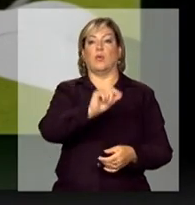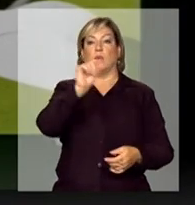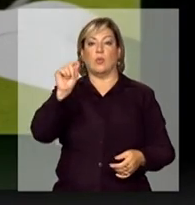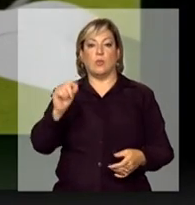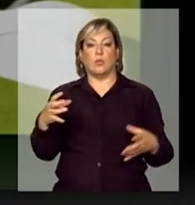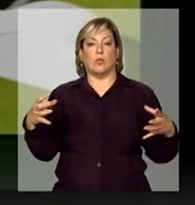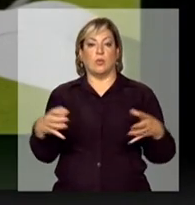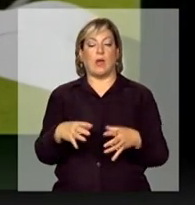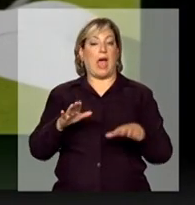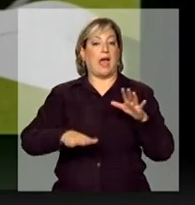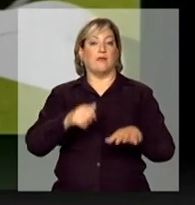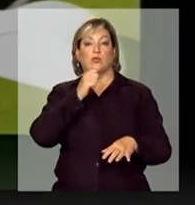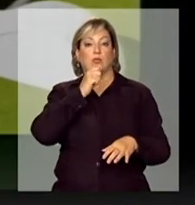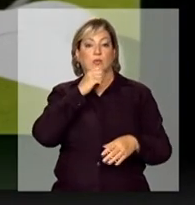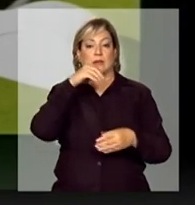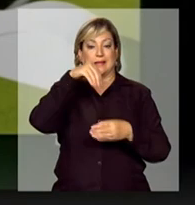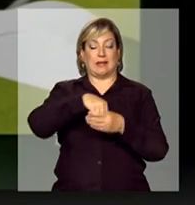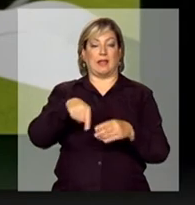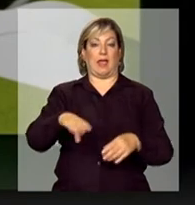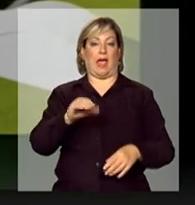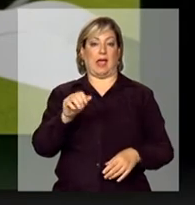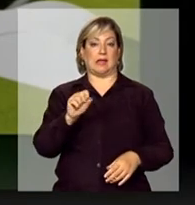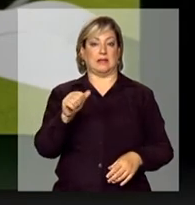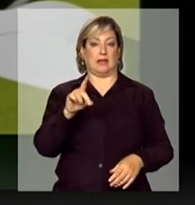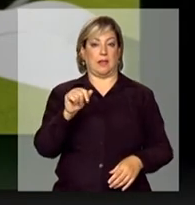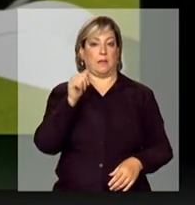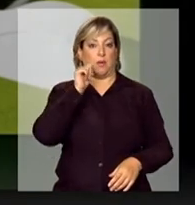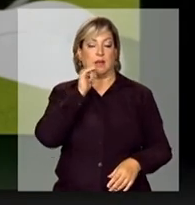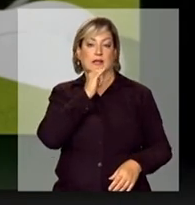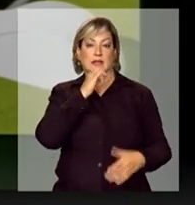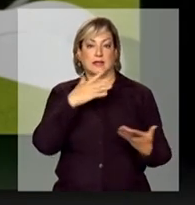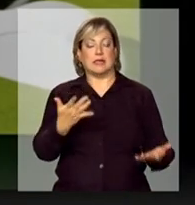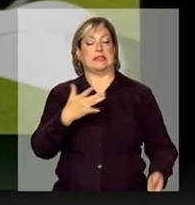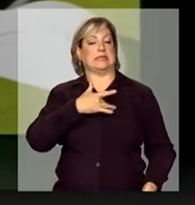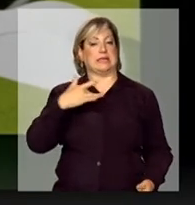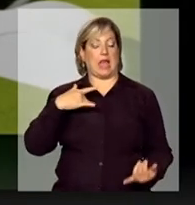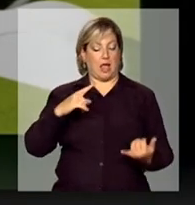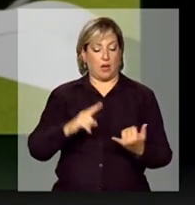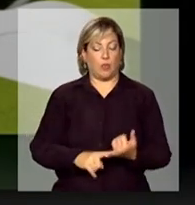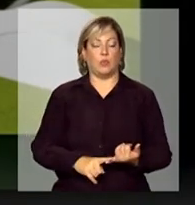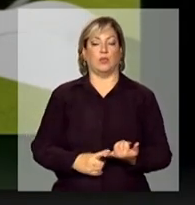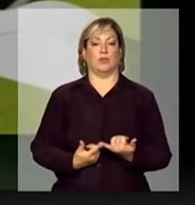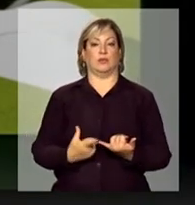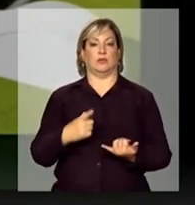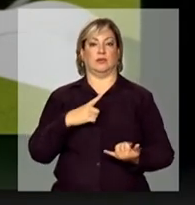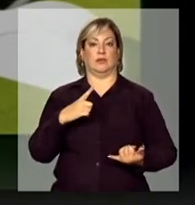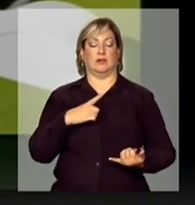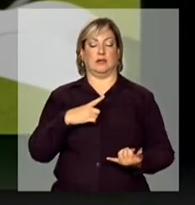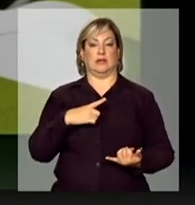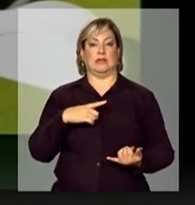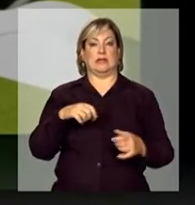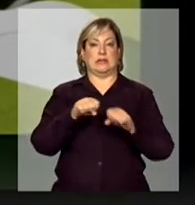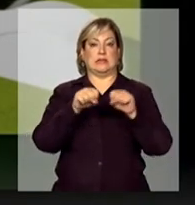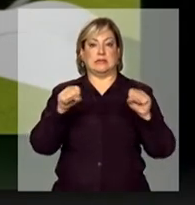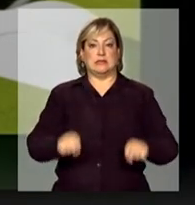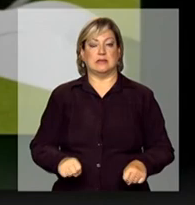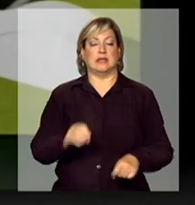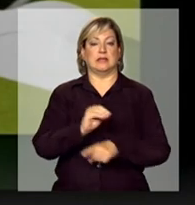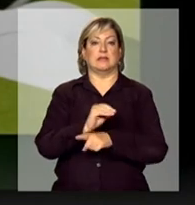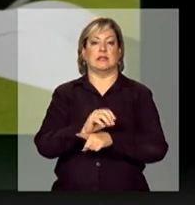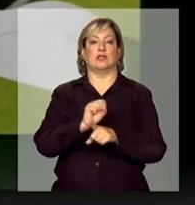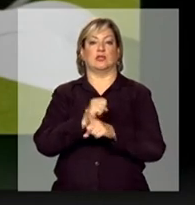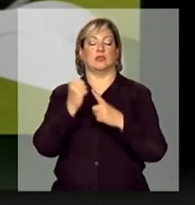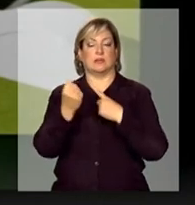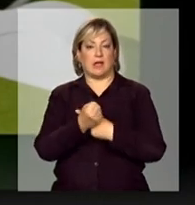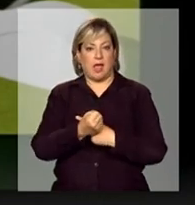fazem parte da casa da mulher como os serviços de saúde os serviços do sistema de assistência